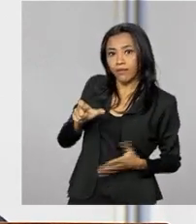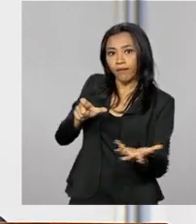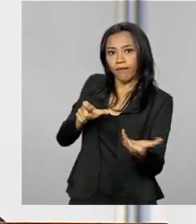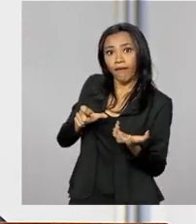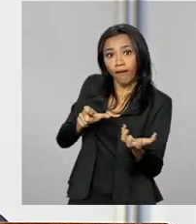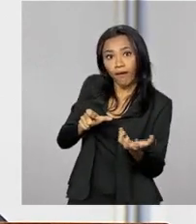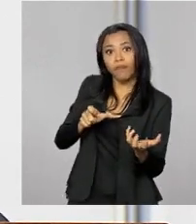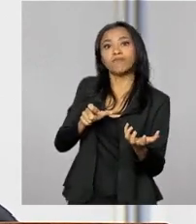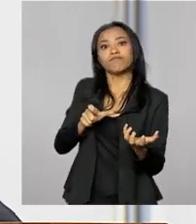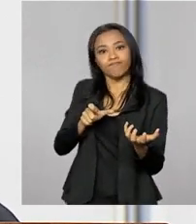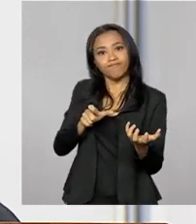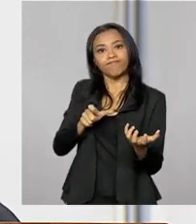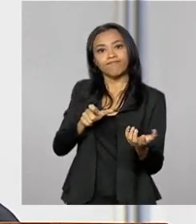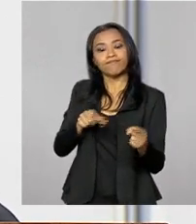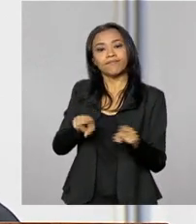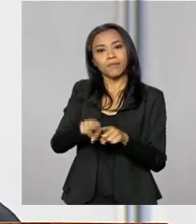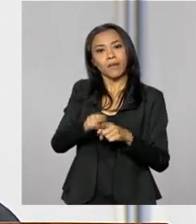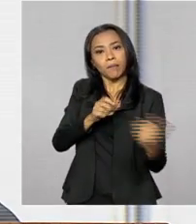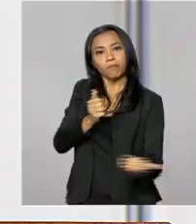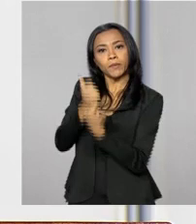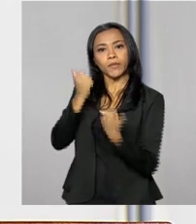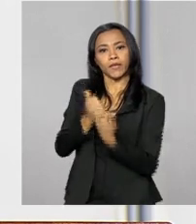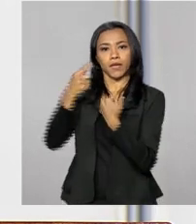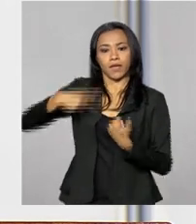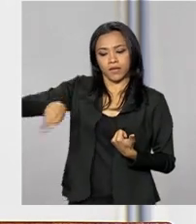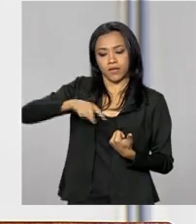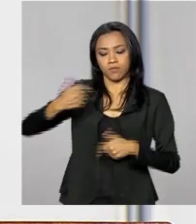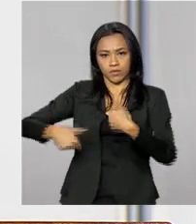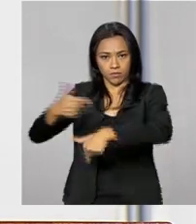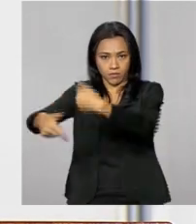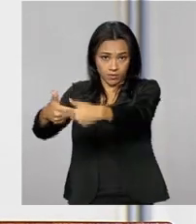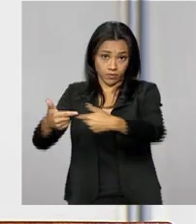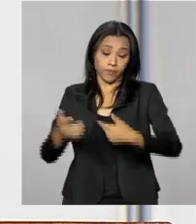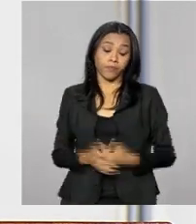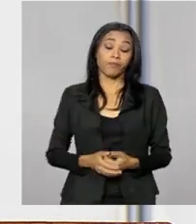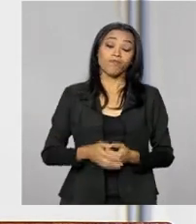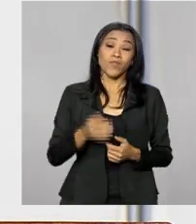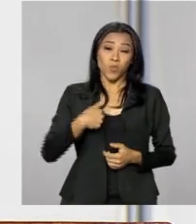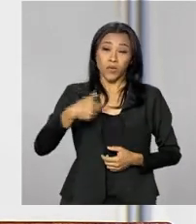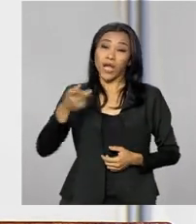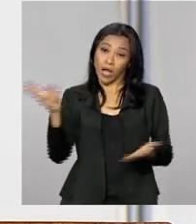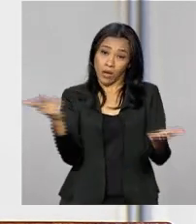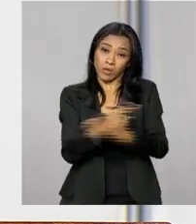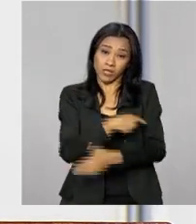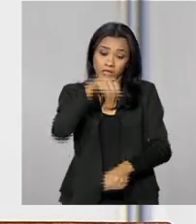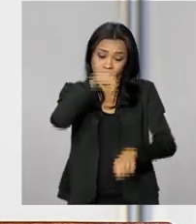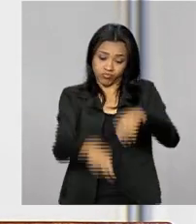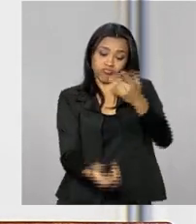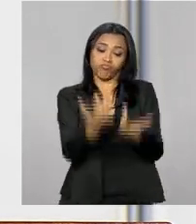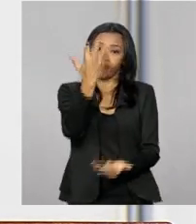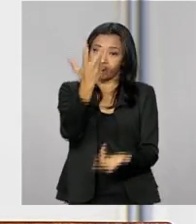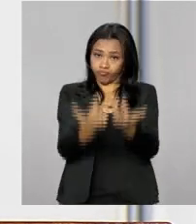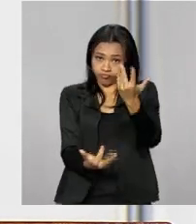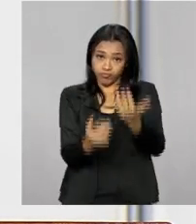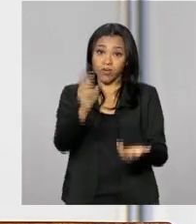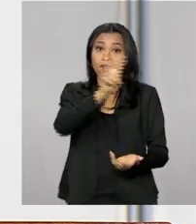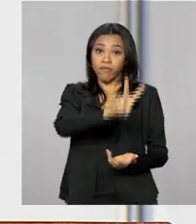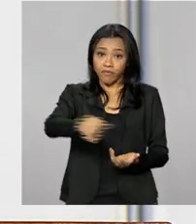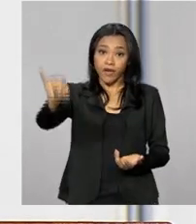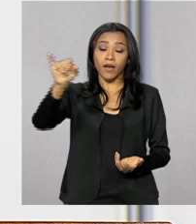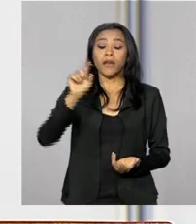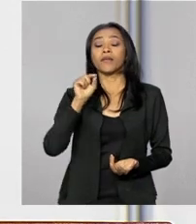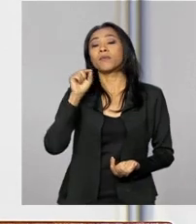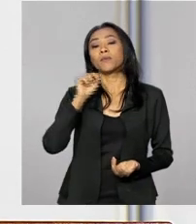dedicar se a essa atividade a tragédia é de ontem vai se transformar em algo